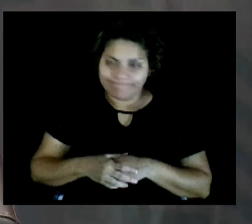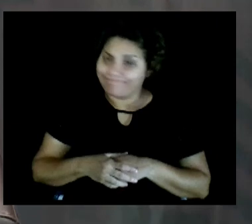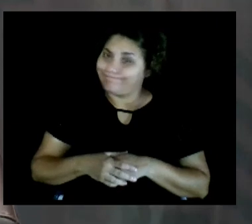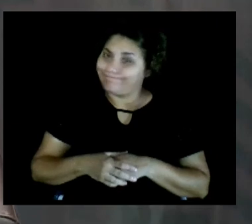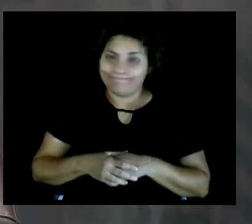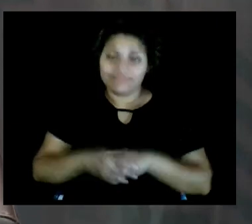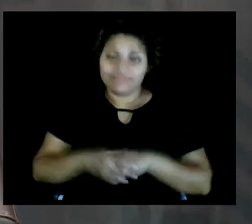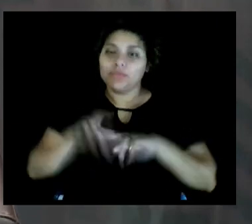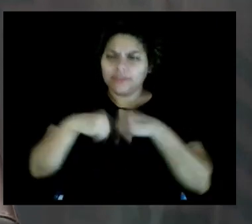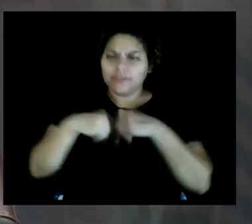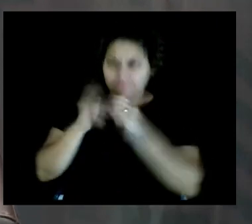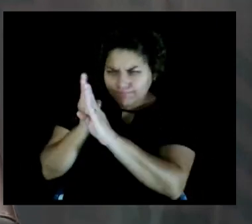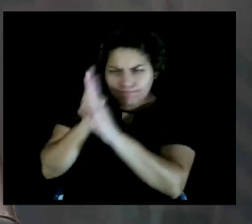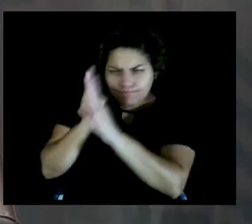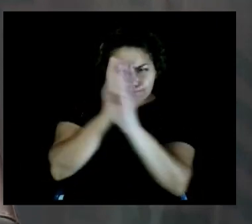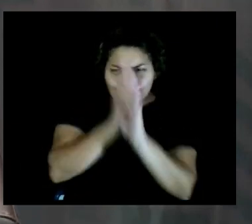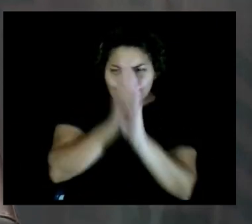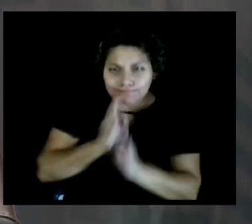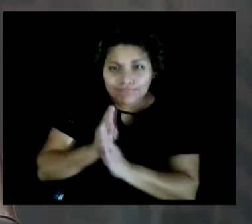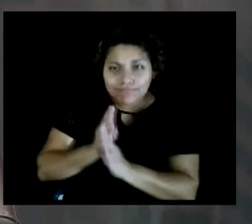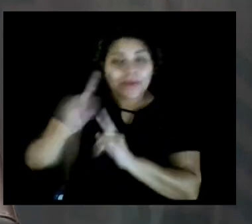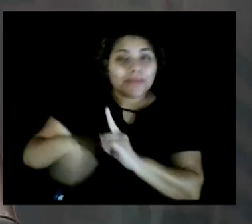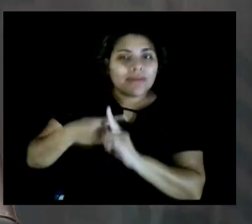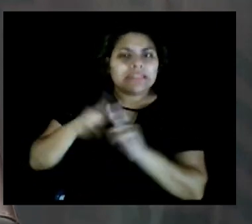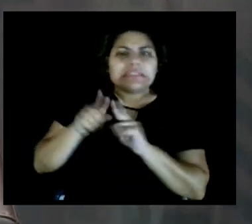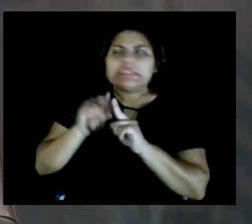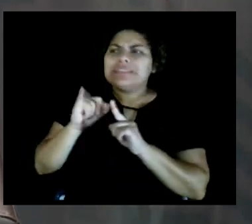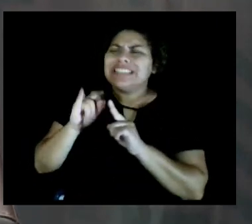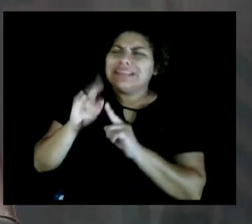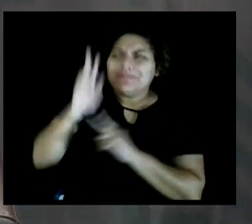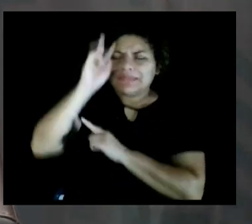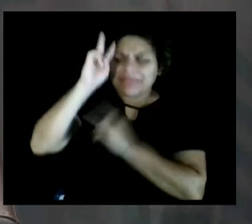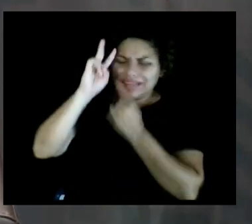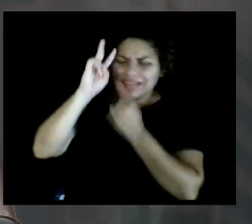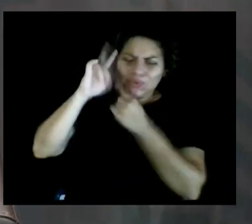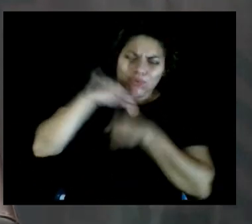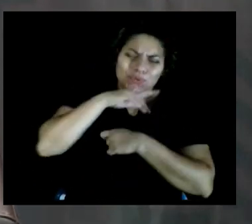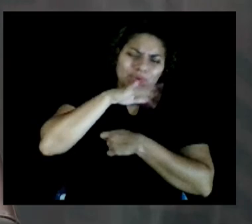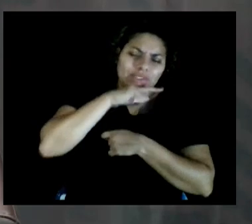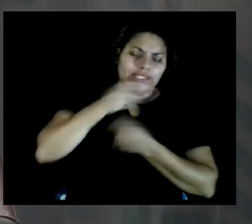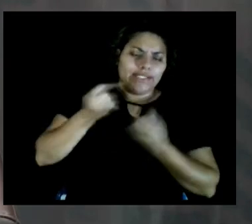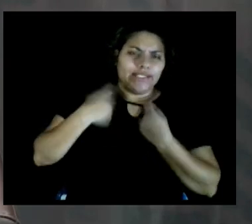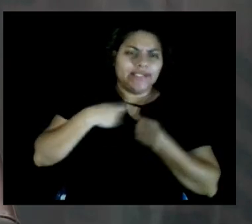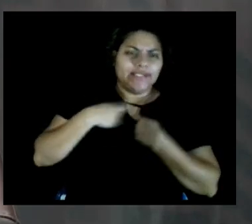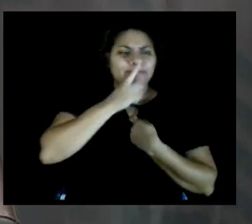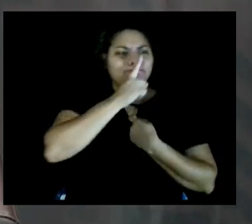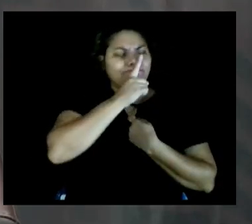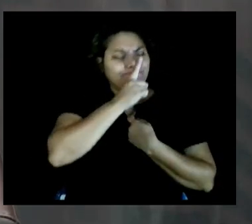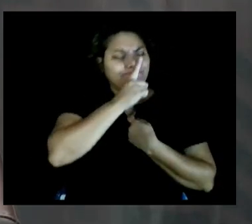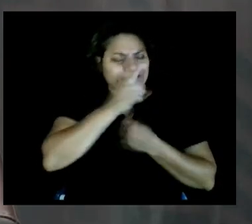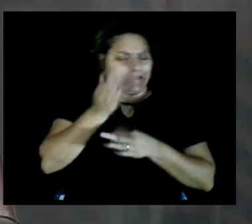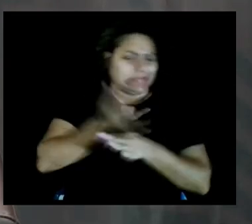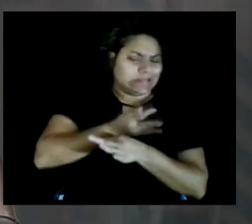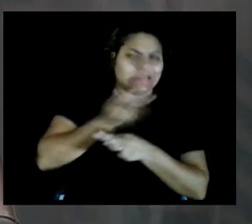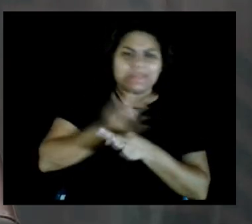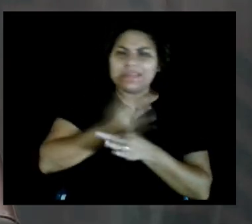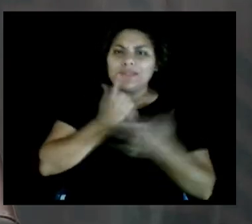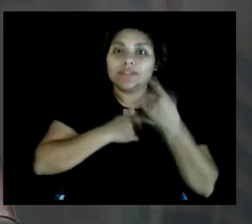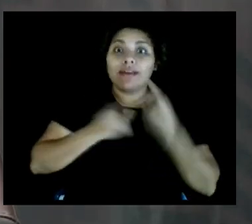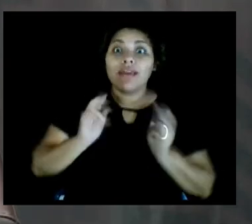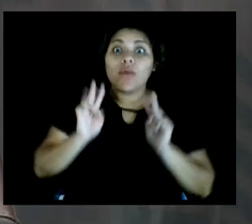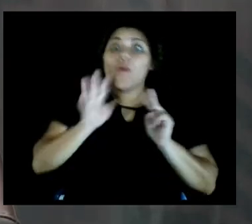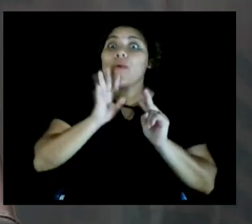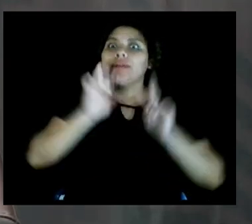identificar e como lidar com isso. E tudo a gente consegue fazer esse movimento através do nosso autoconhecimento. Então é muito importante